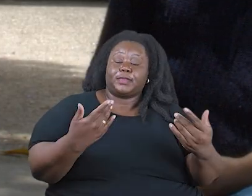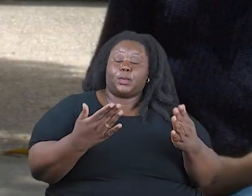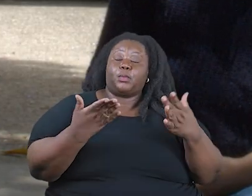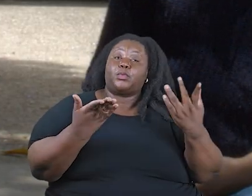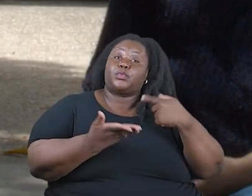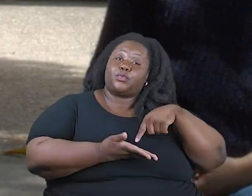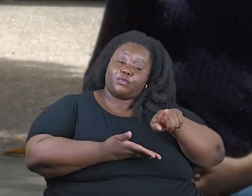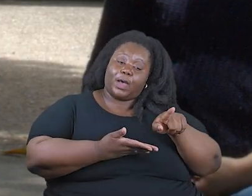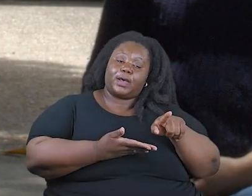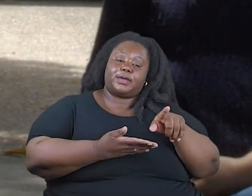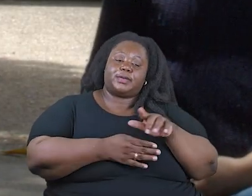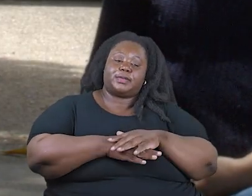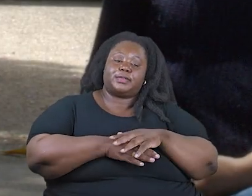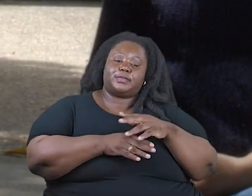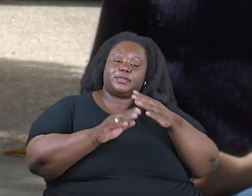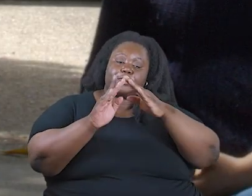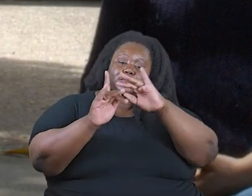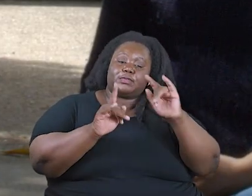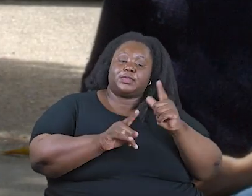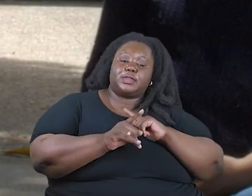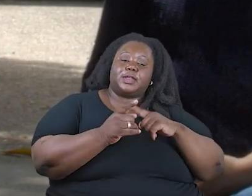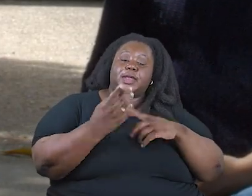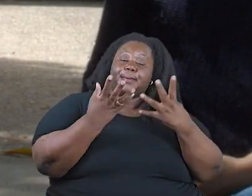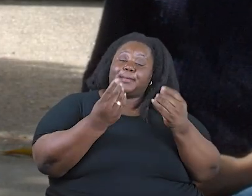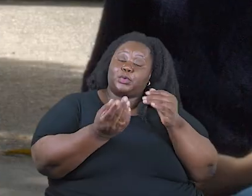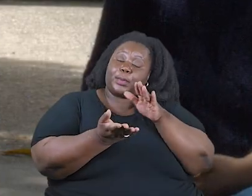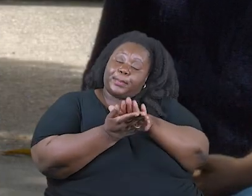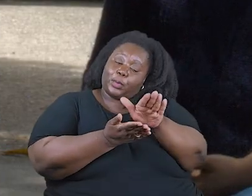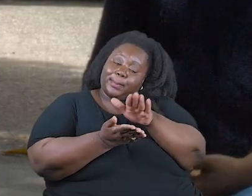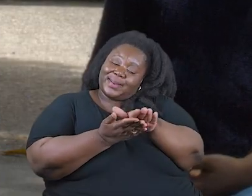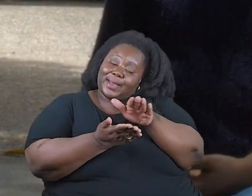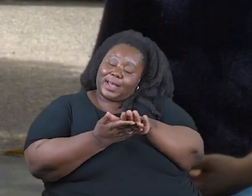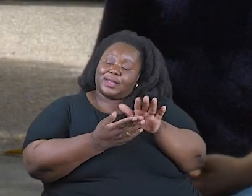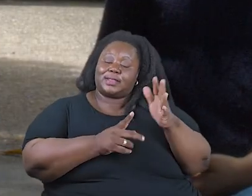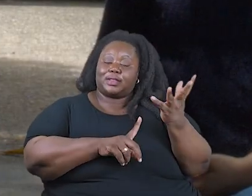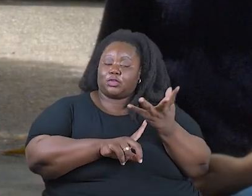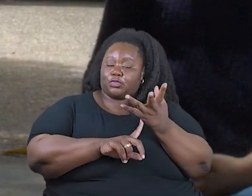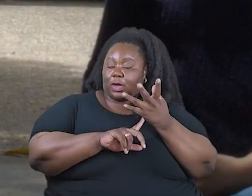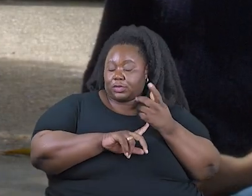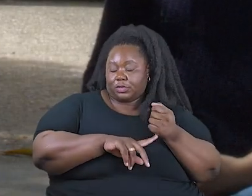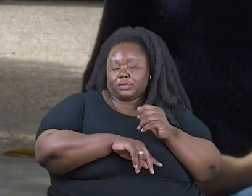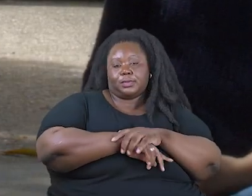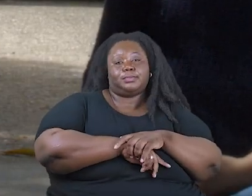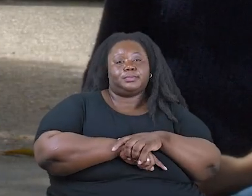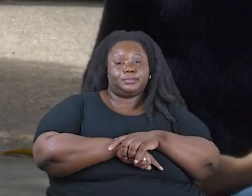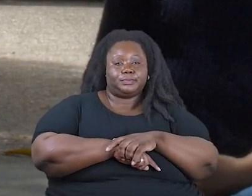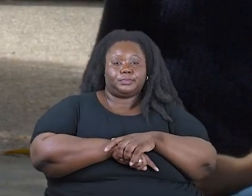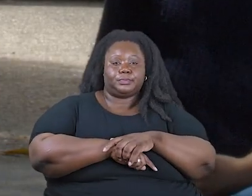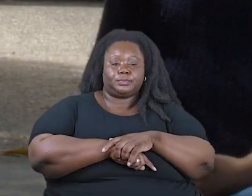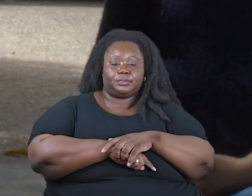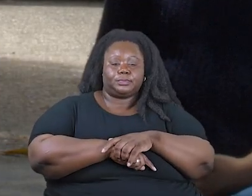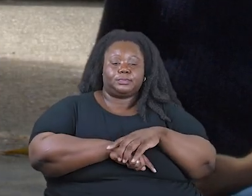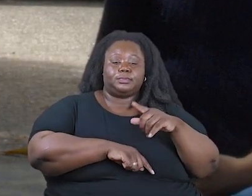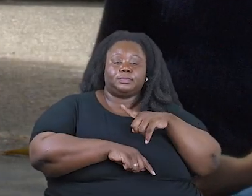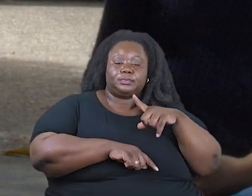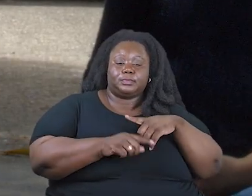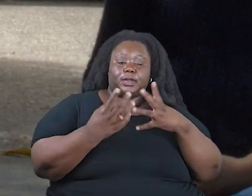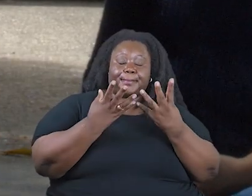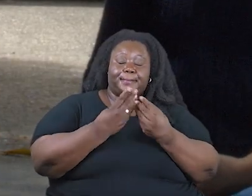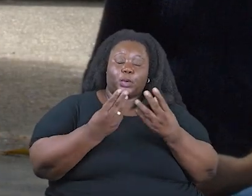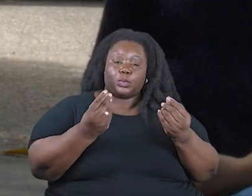Então, quando a gente vai nessas feiras, a gente tem bastante publicação de artista, a gente